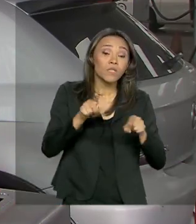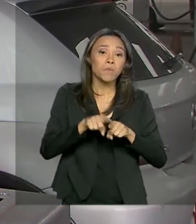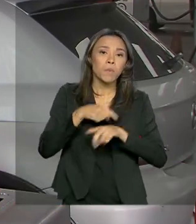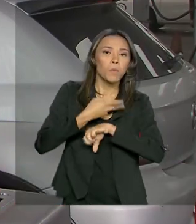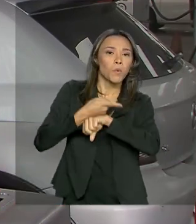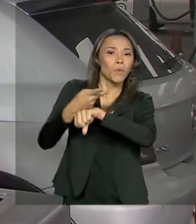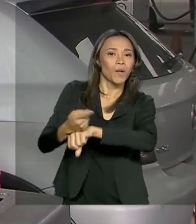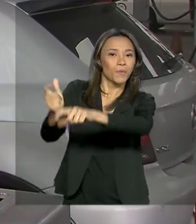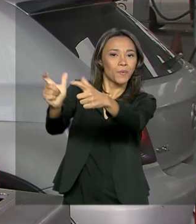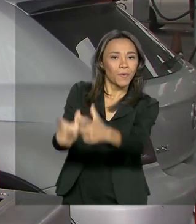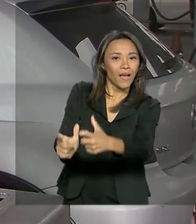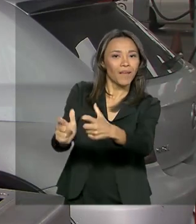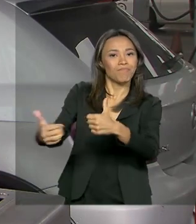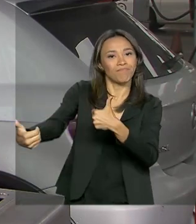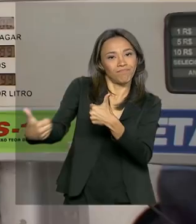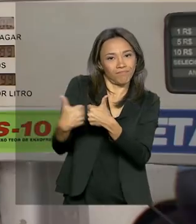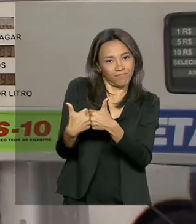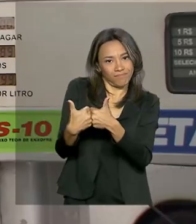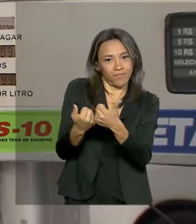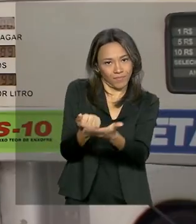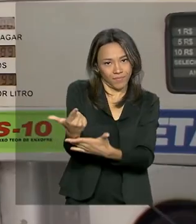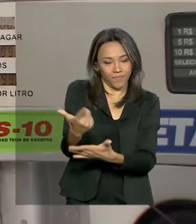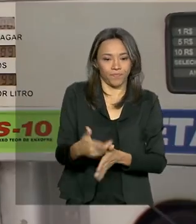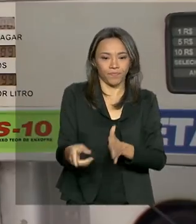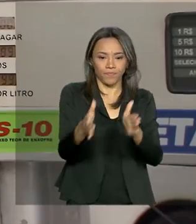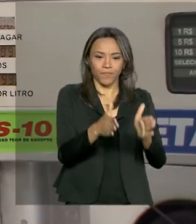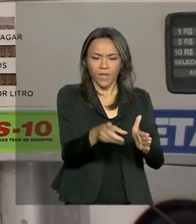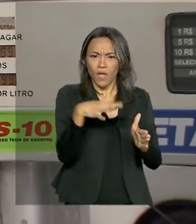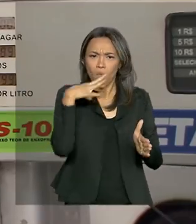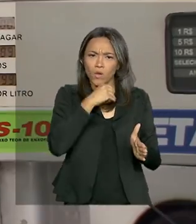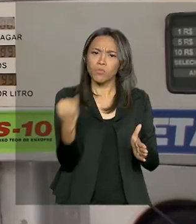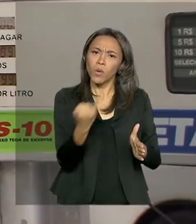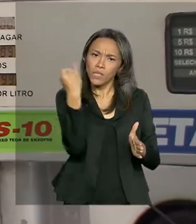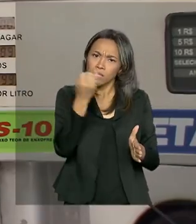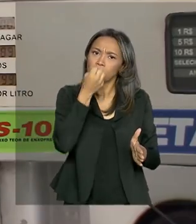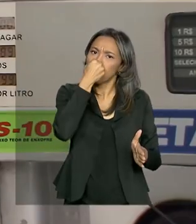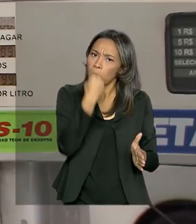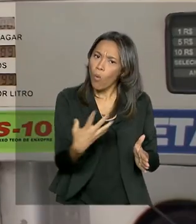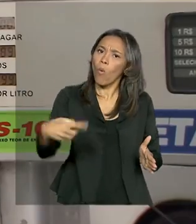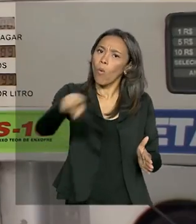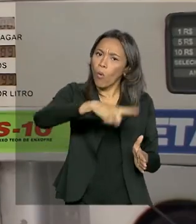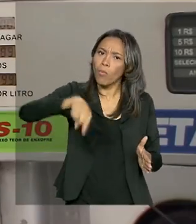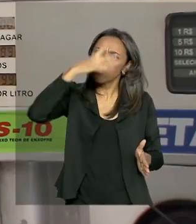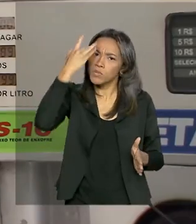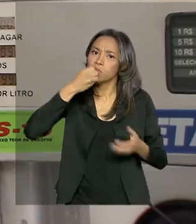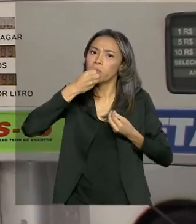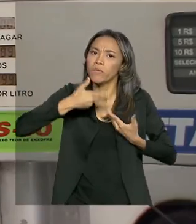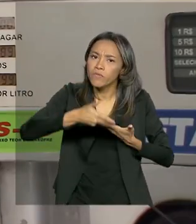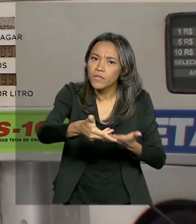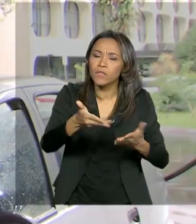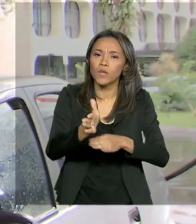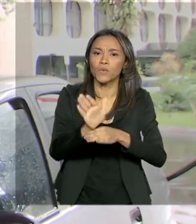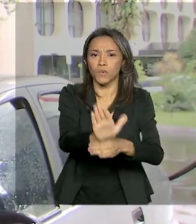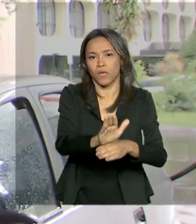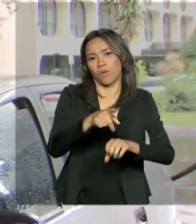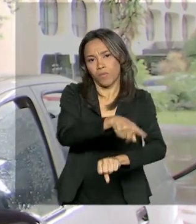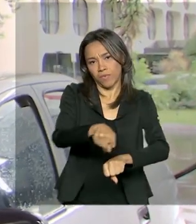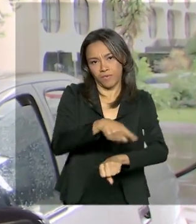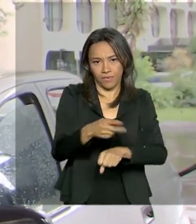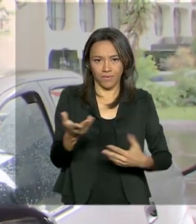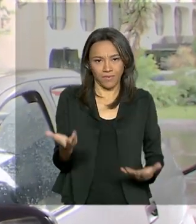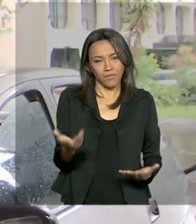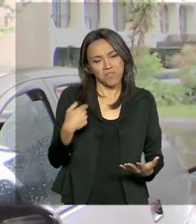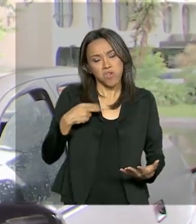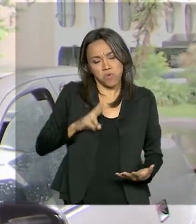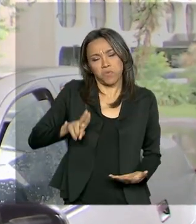posto de combustível mais próximo. Acho importante, se é bom para a população, que seja bem-vindo, né? Ajudar o país. Usaria sim,